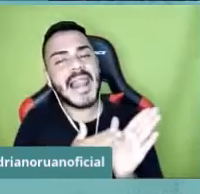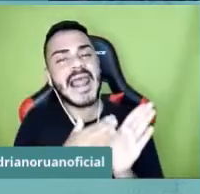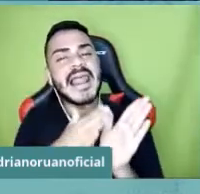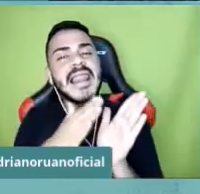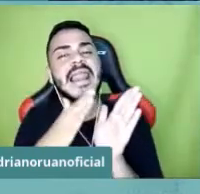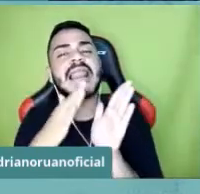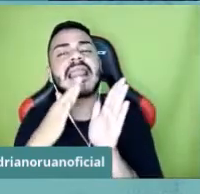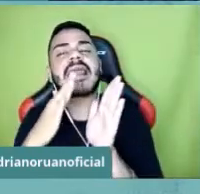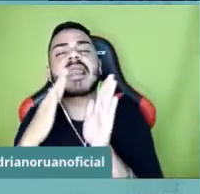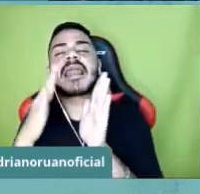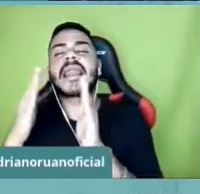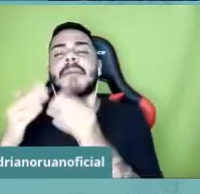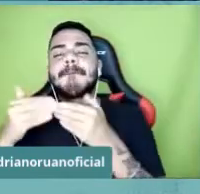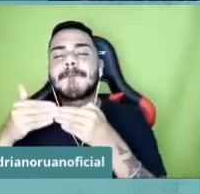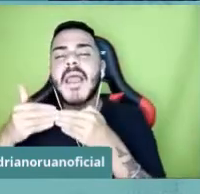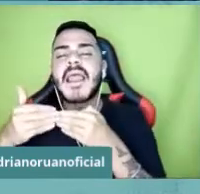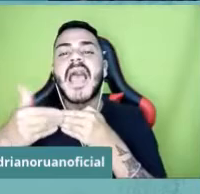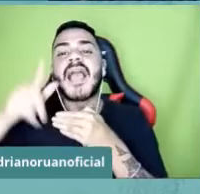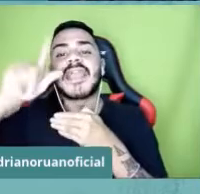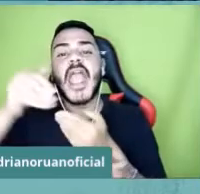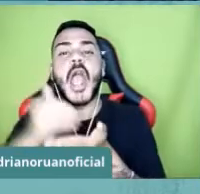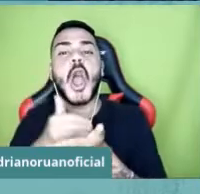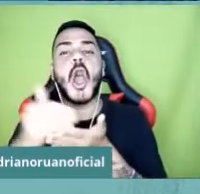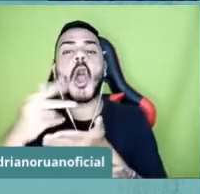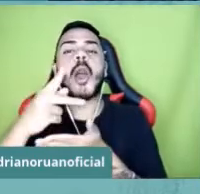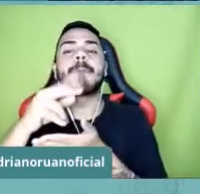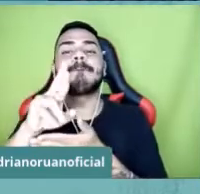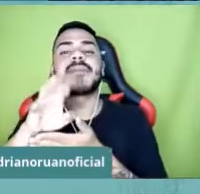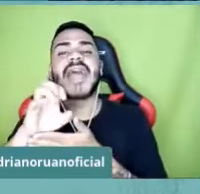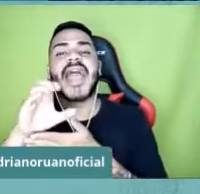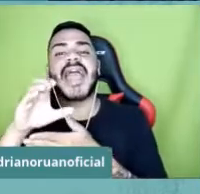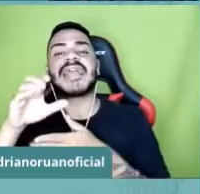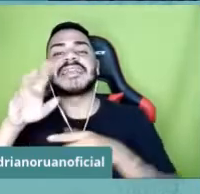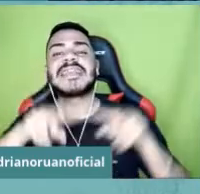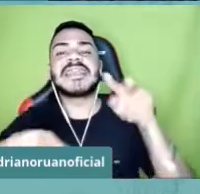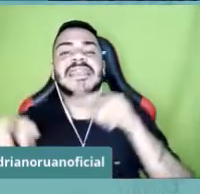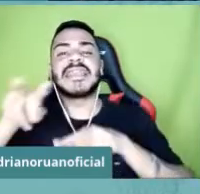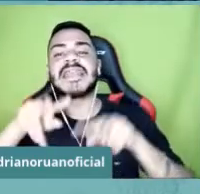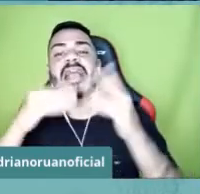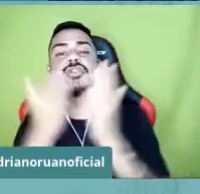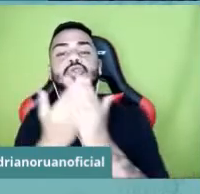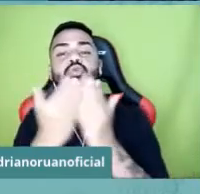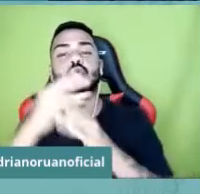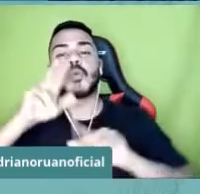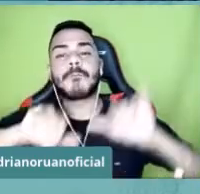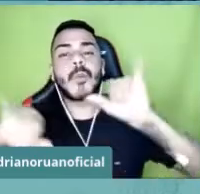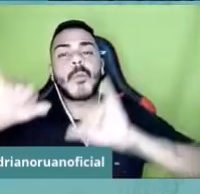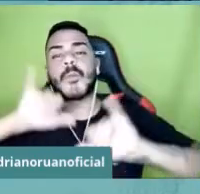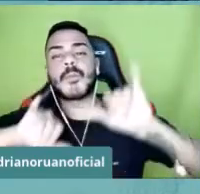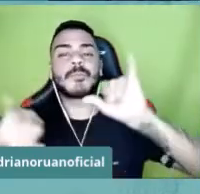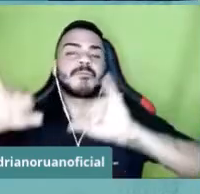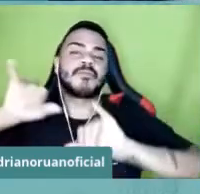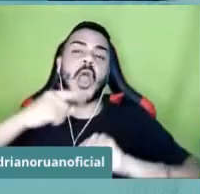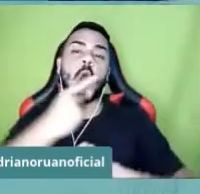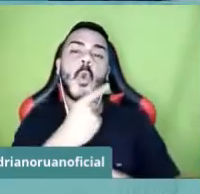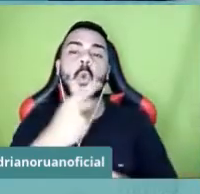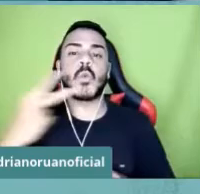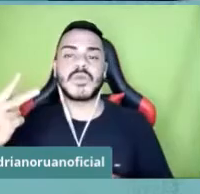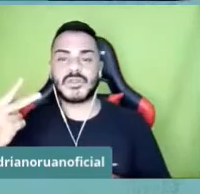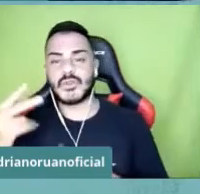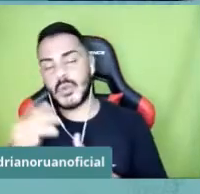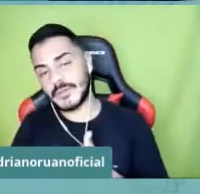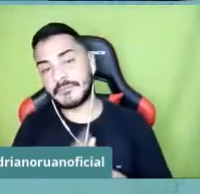da investigação, que é a fase pré-clínica e a fase de estudos clínicos de fase 1 e 2.